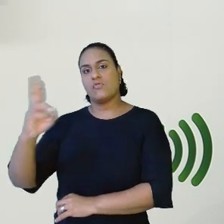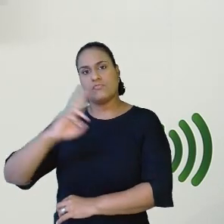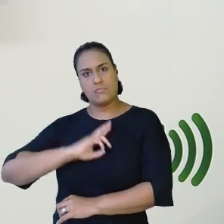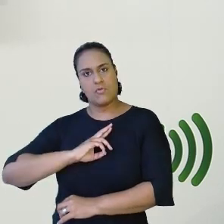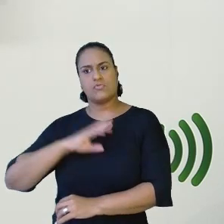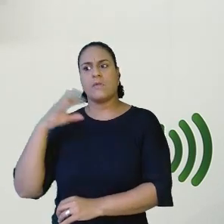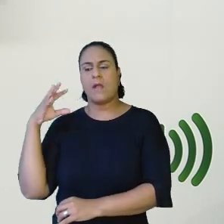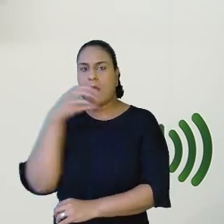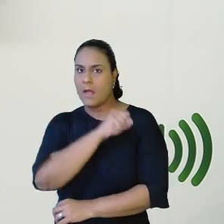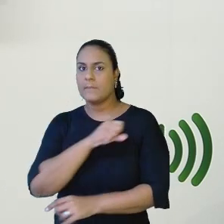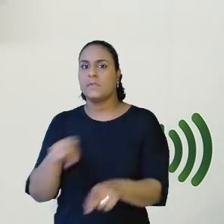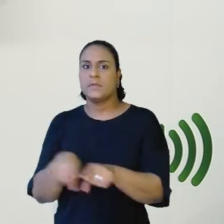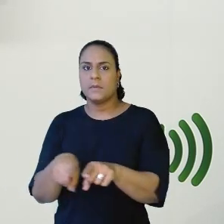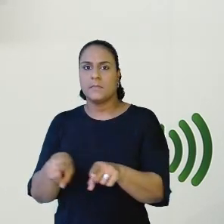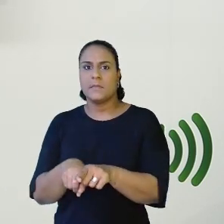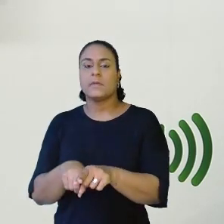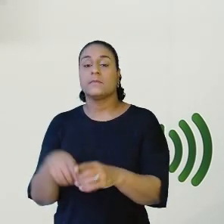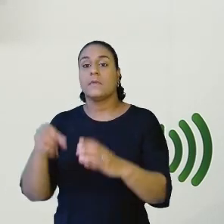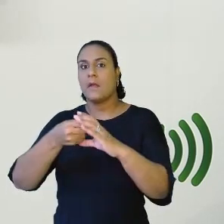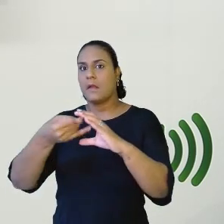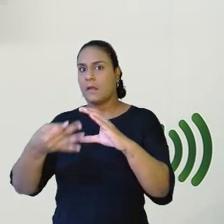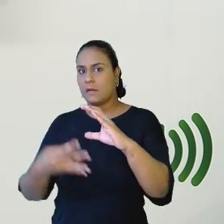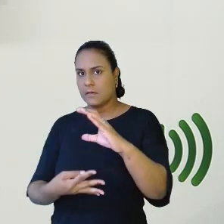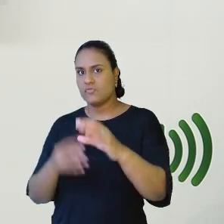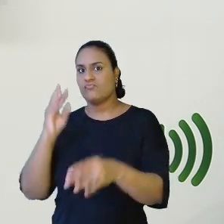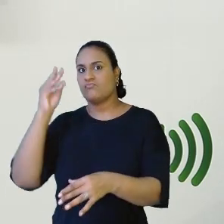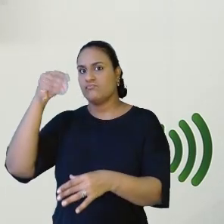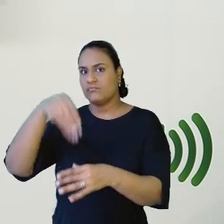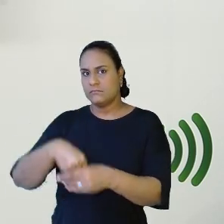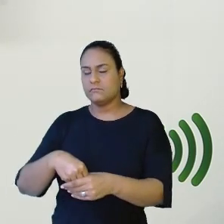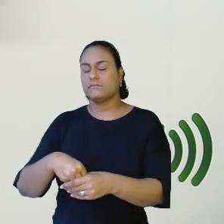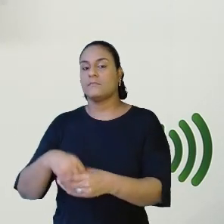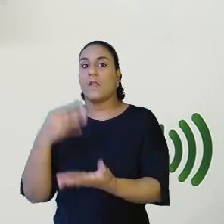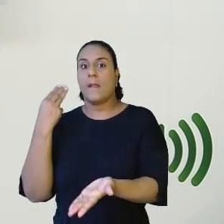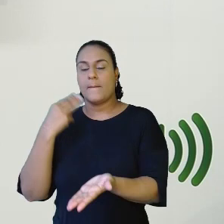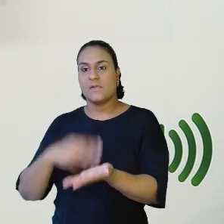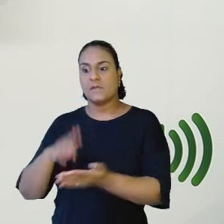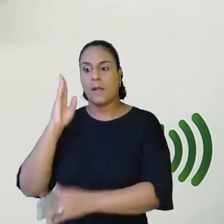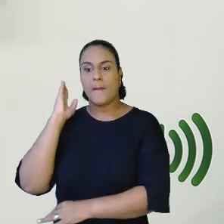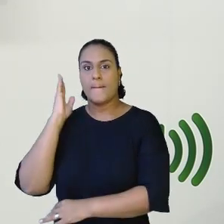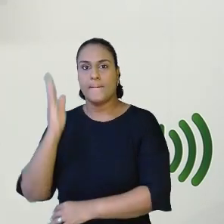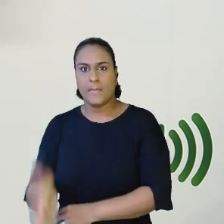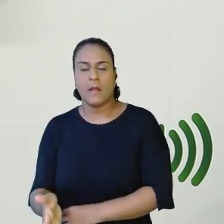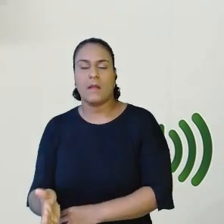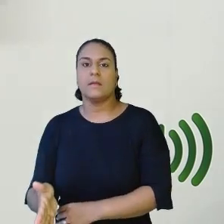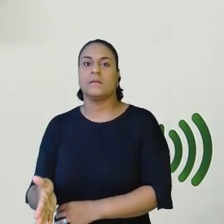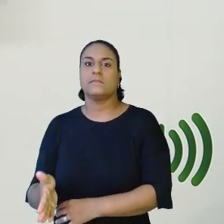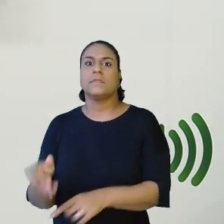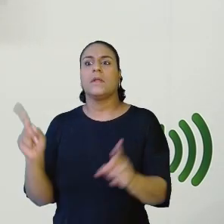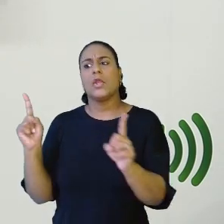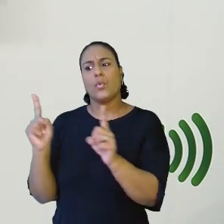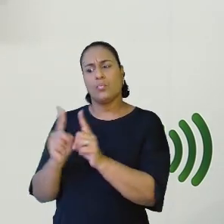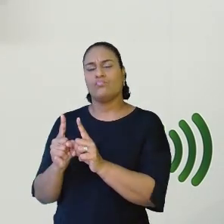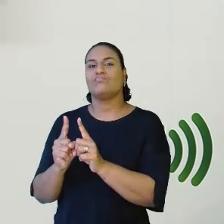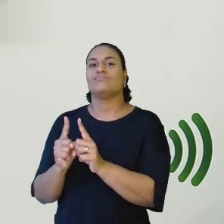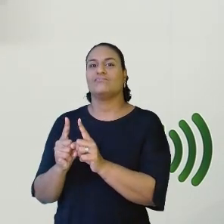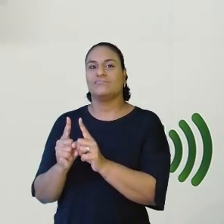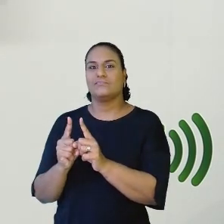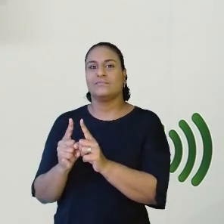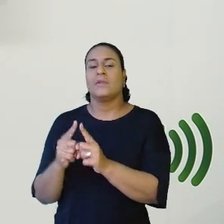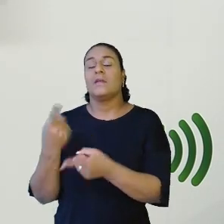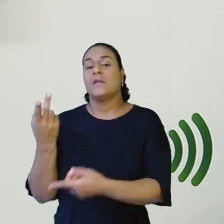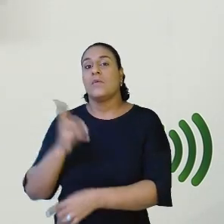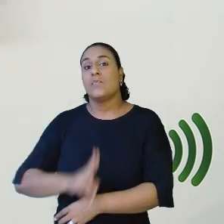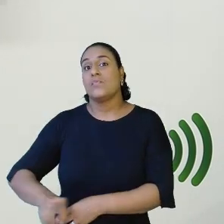Então, uma das características desse gênero é isso, a mensagem direta e a mensagem curta, não é? Muitas vezes